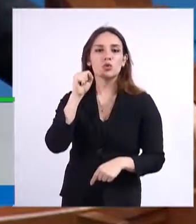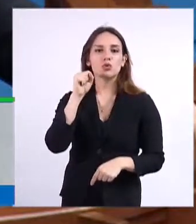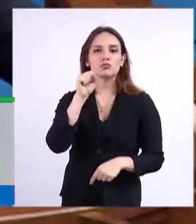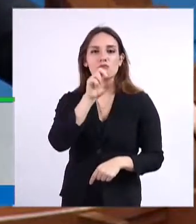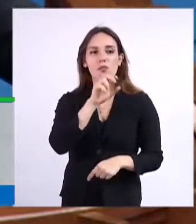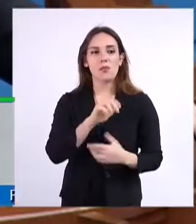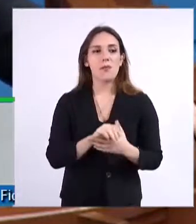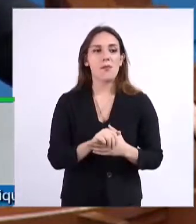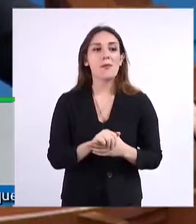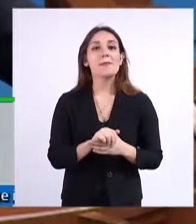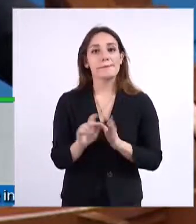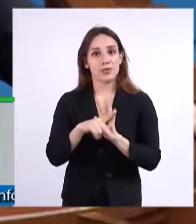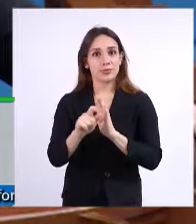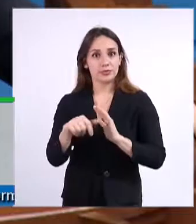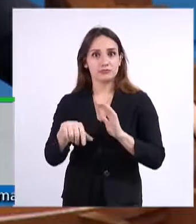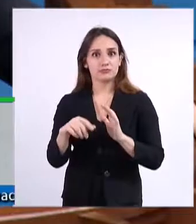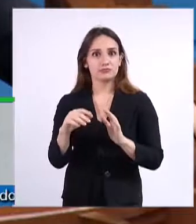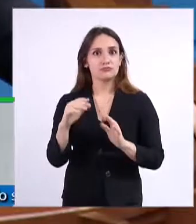da República,